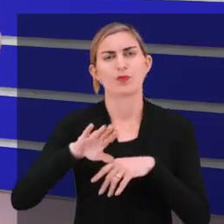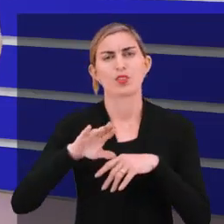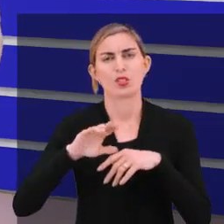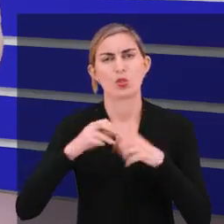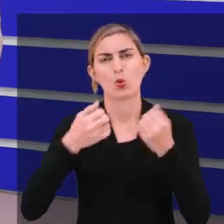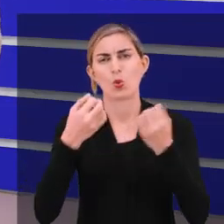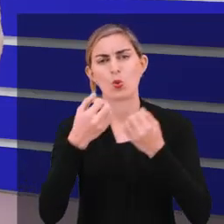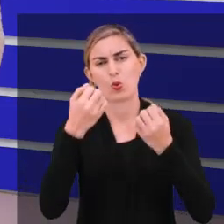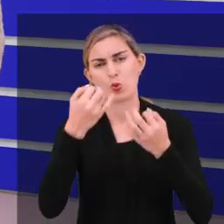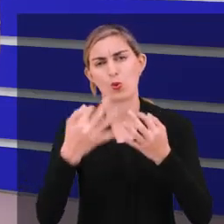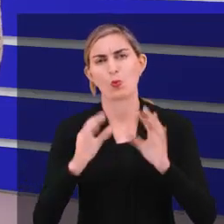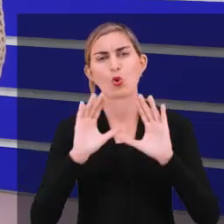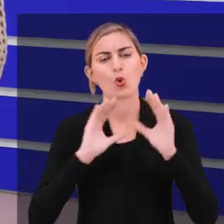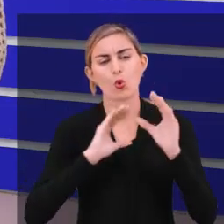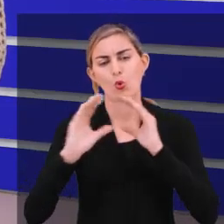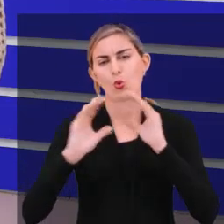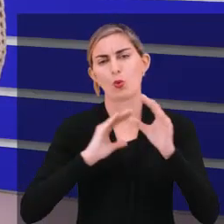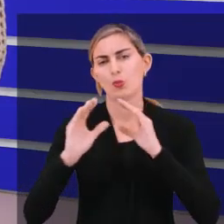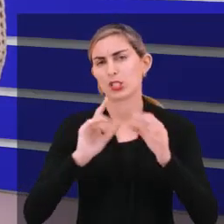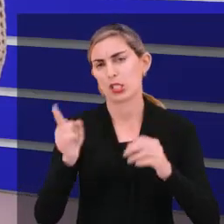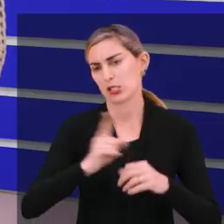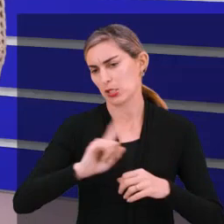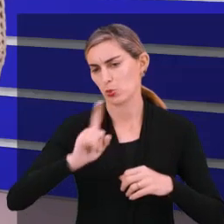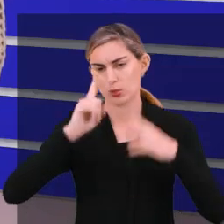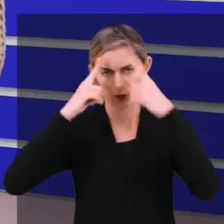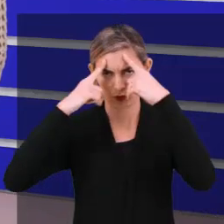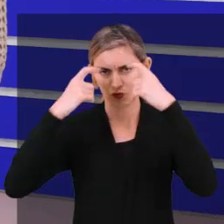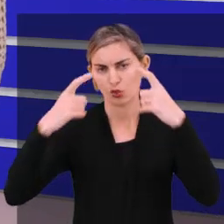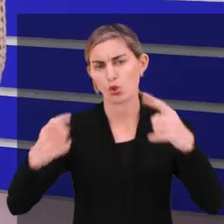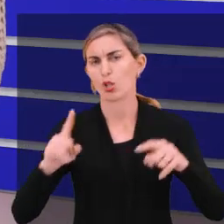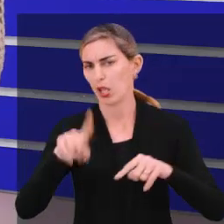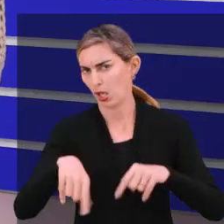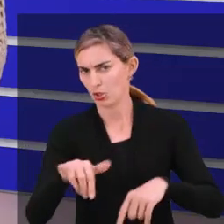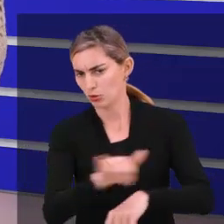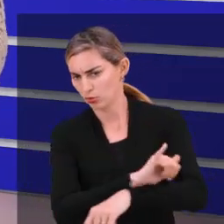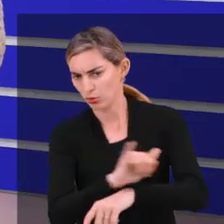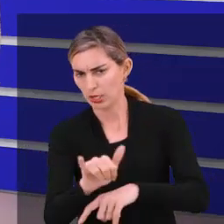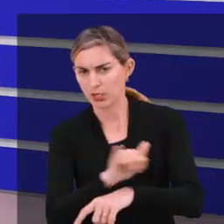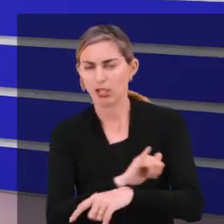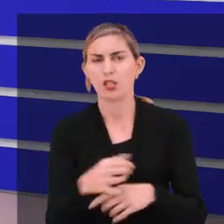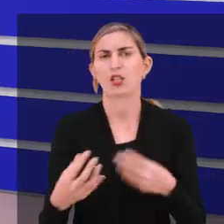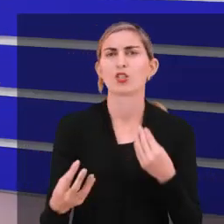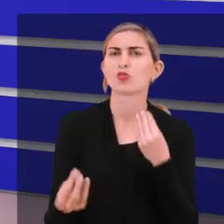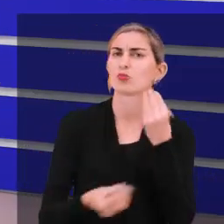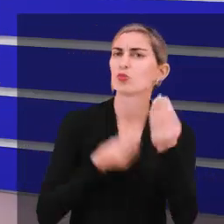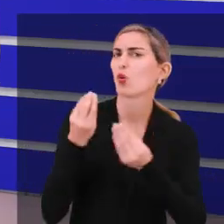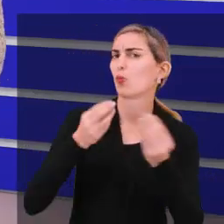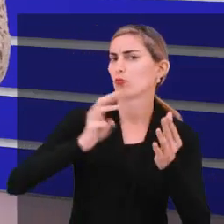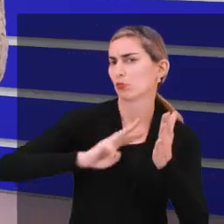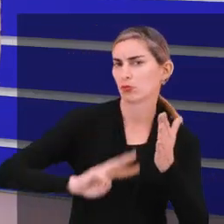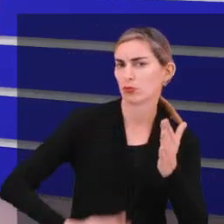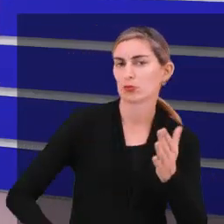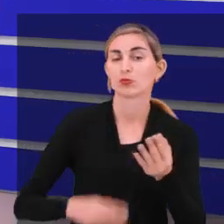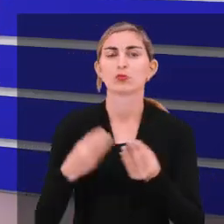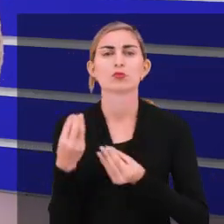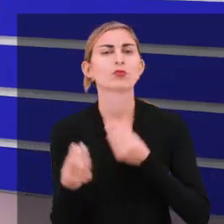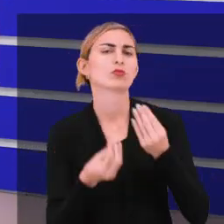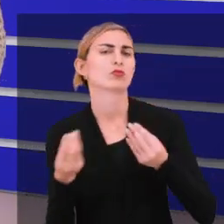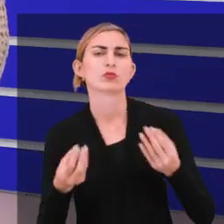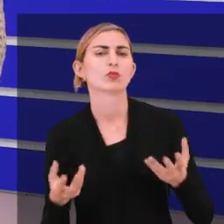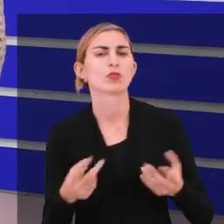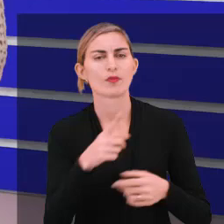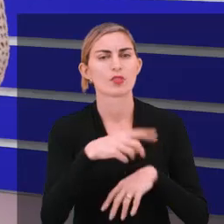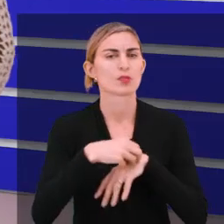os desdobramentos da comunicação não violenta. É uma estratégia? É uma metodologia? Né? Gostaria